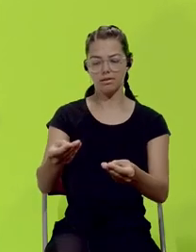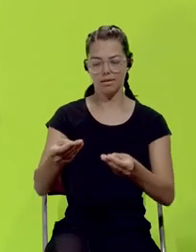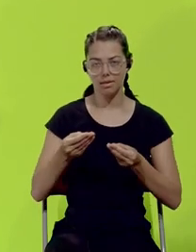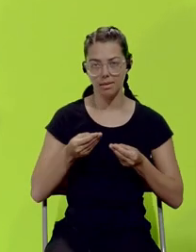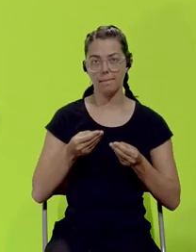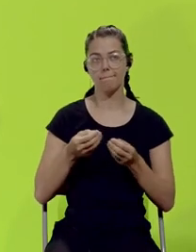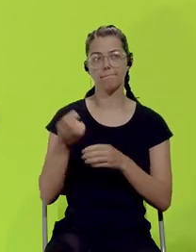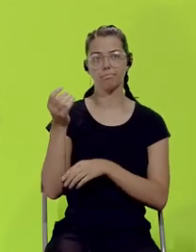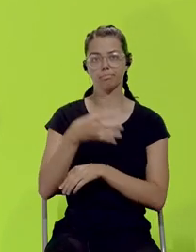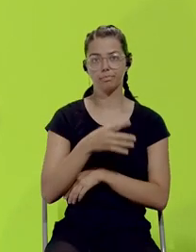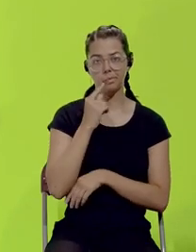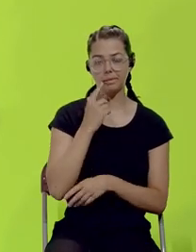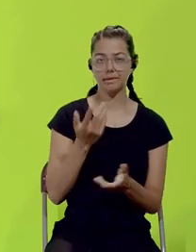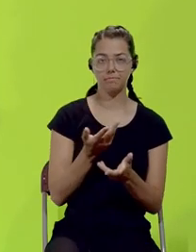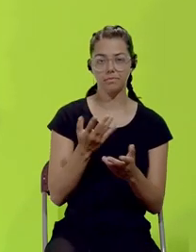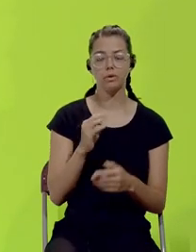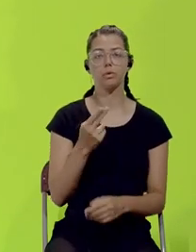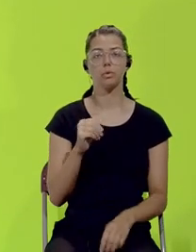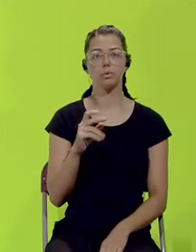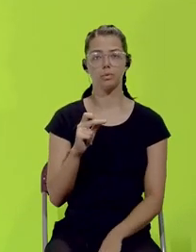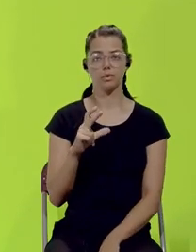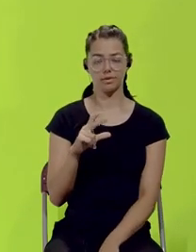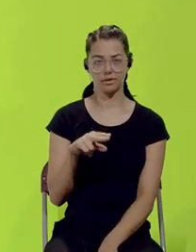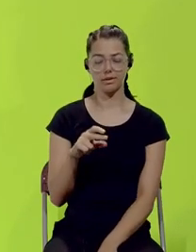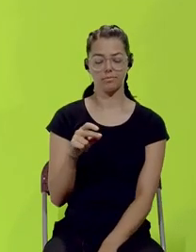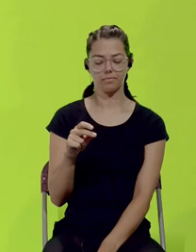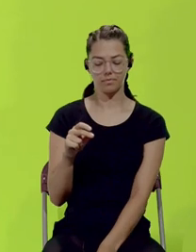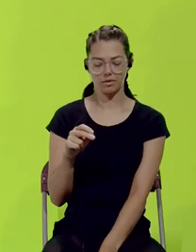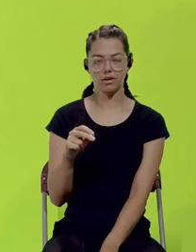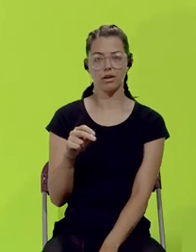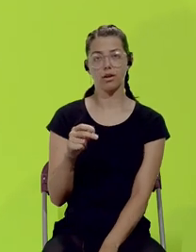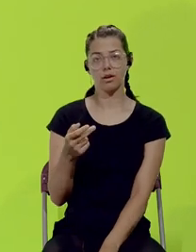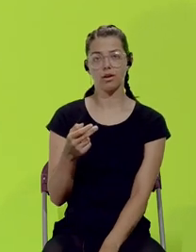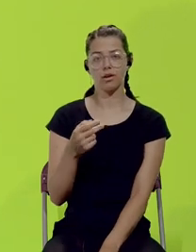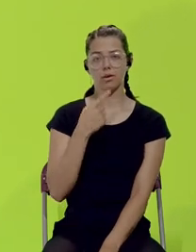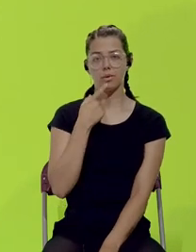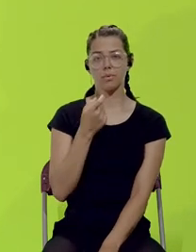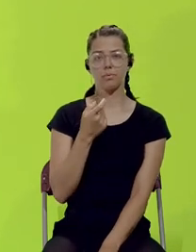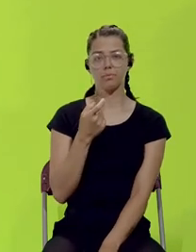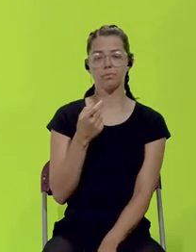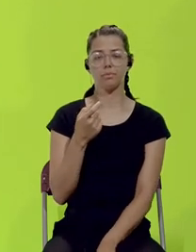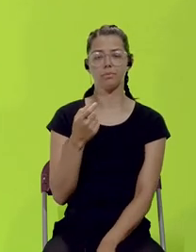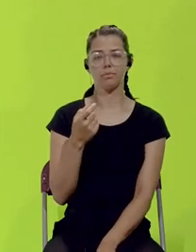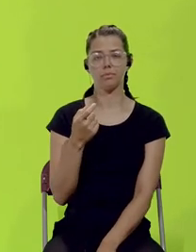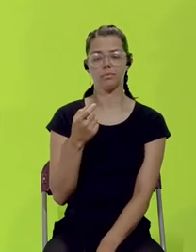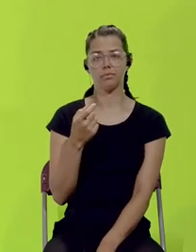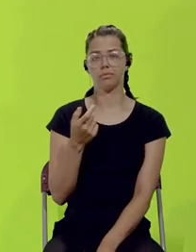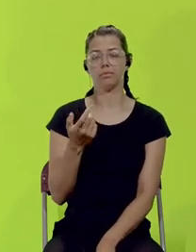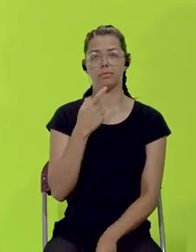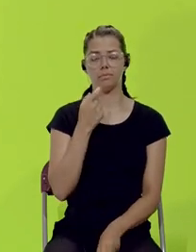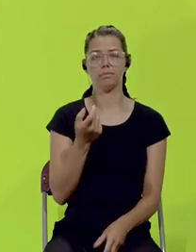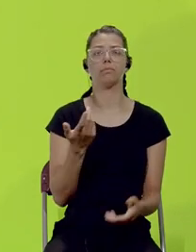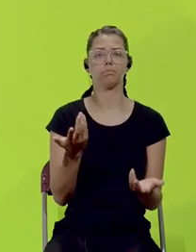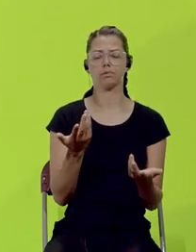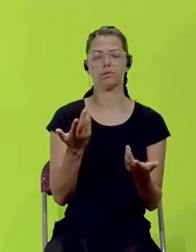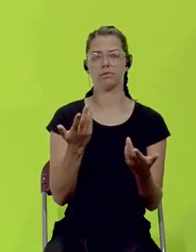Susana, começo por si. Até que ponto o facto de ser mulher, isto parece uma pergunta de outros tempos, como é que concilia ser mulher,